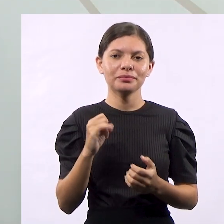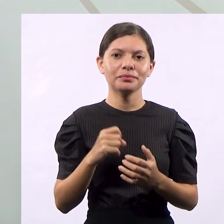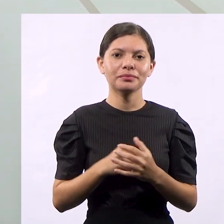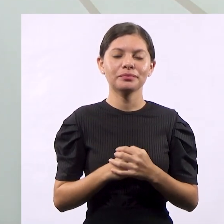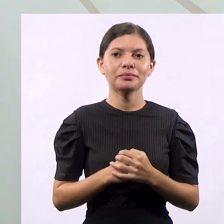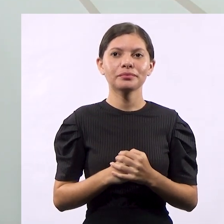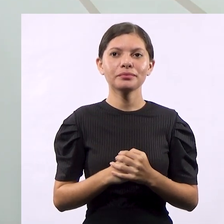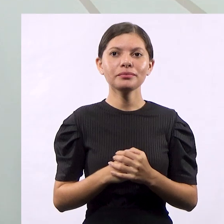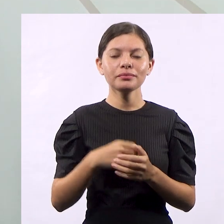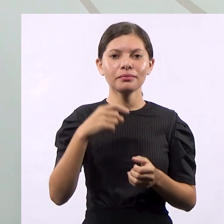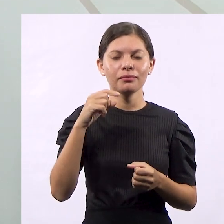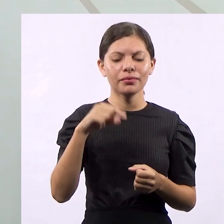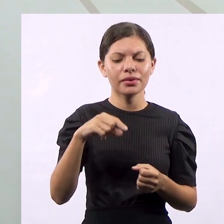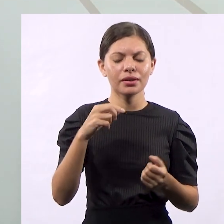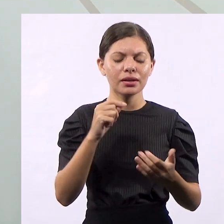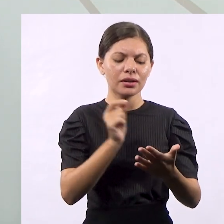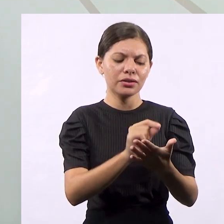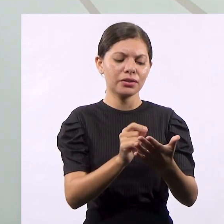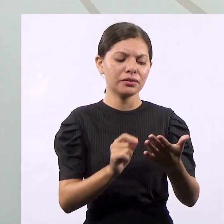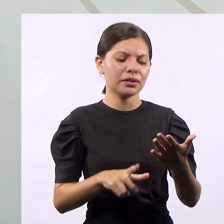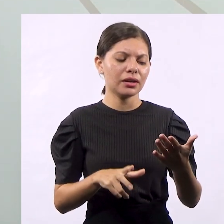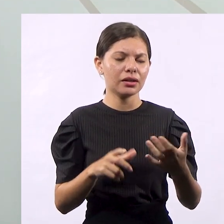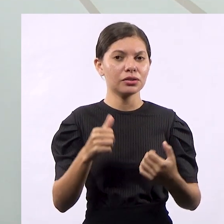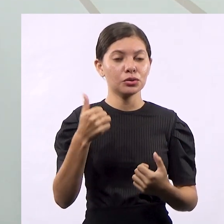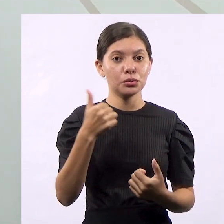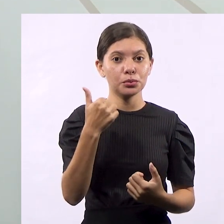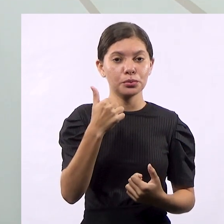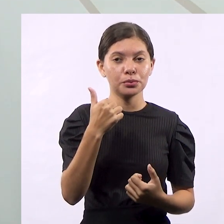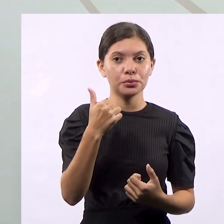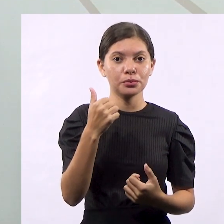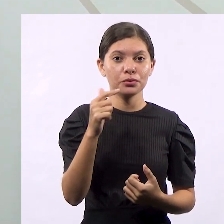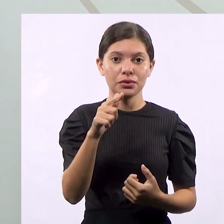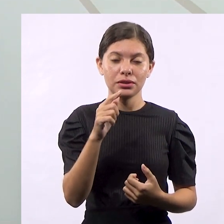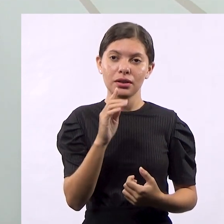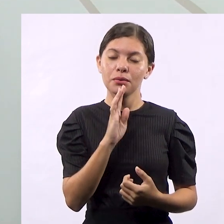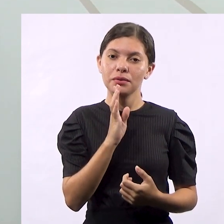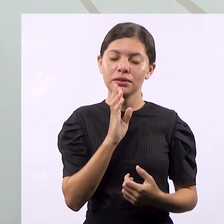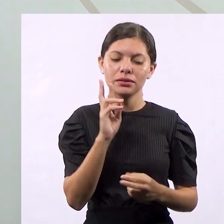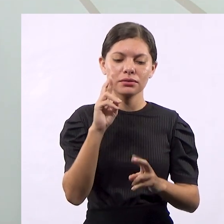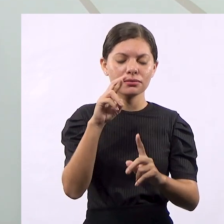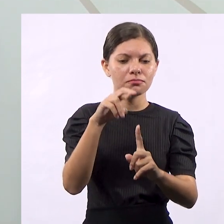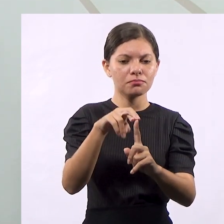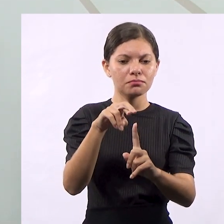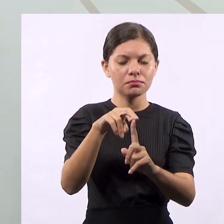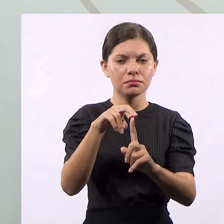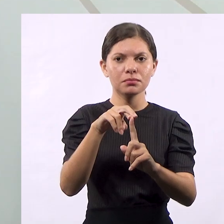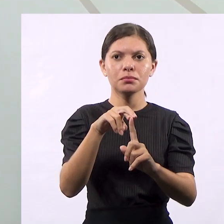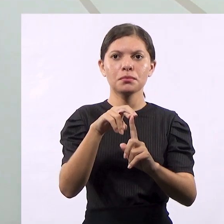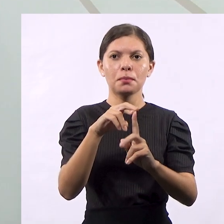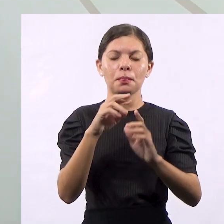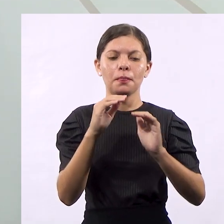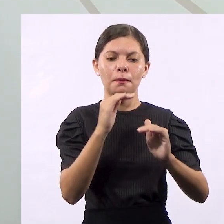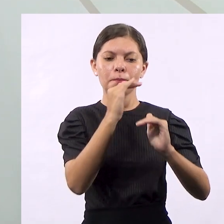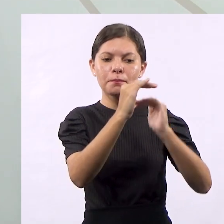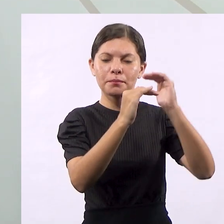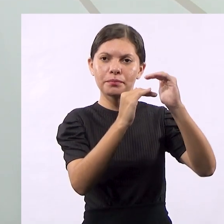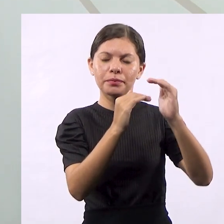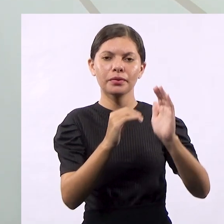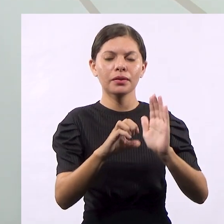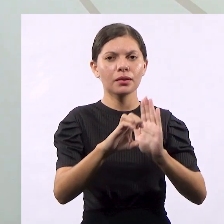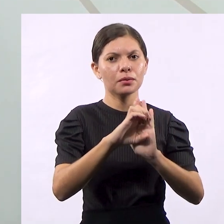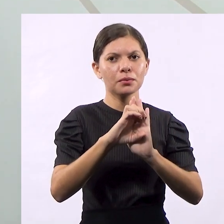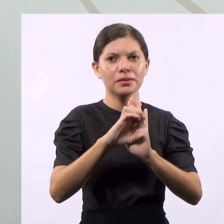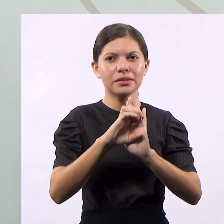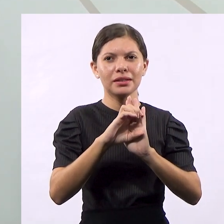passado a atividade do eixo 1, onde você reconheceu, construiu conceitos acerca da diversidade,